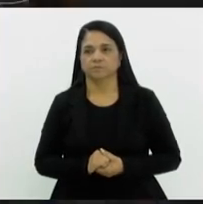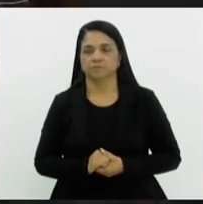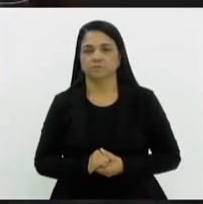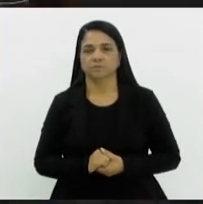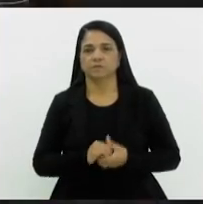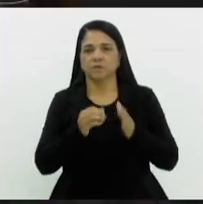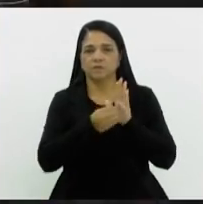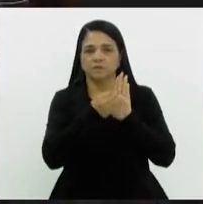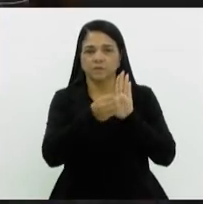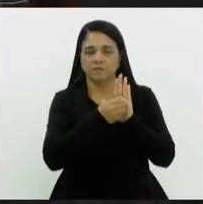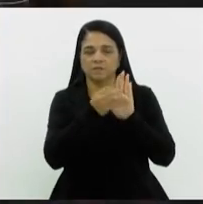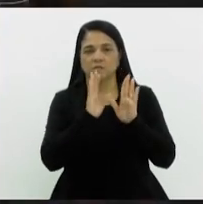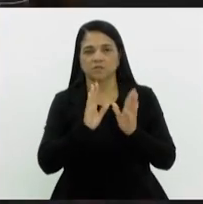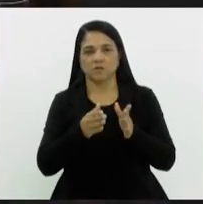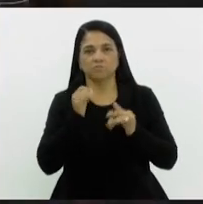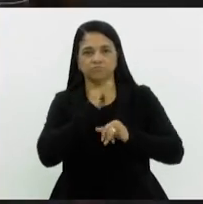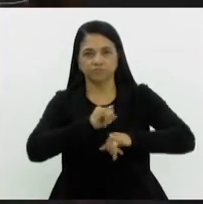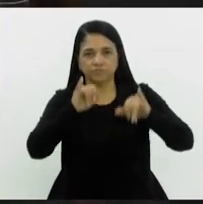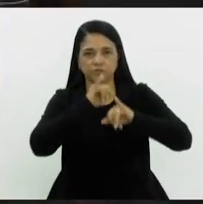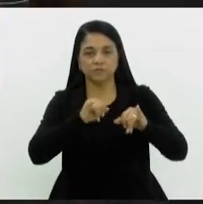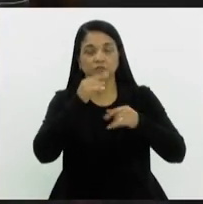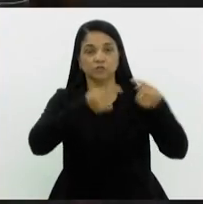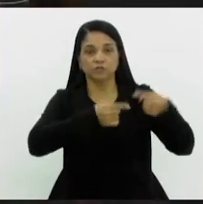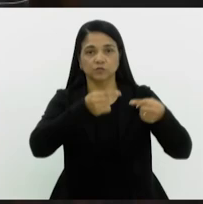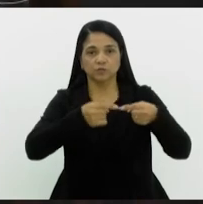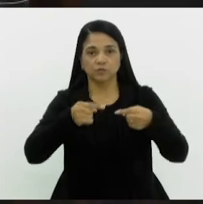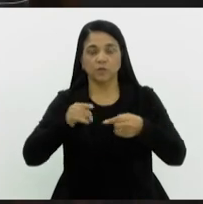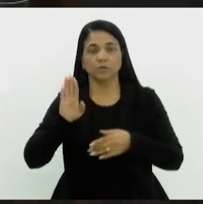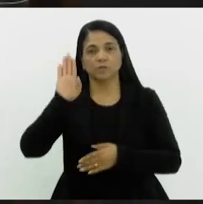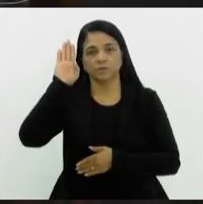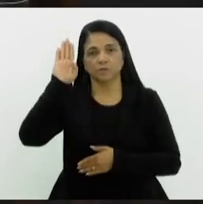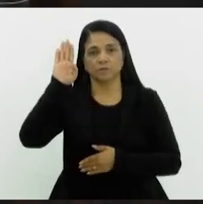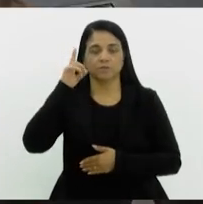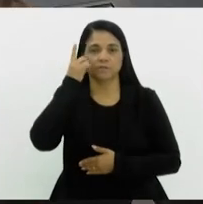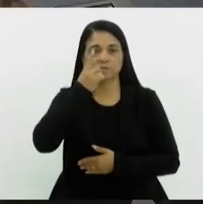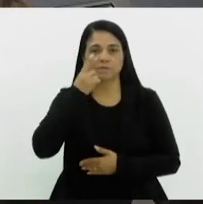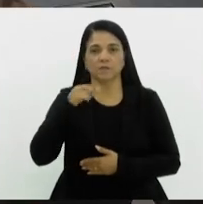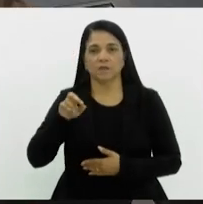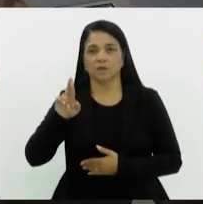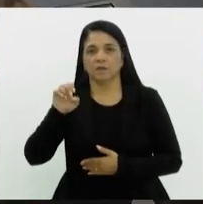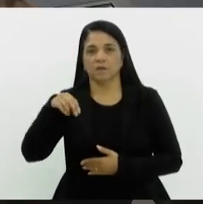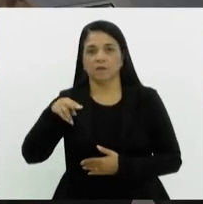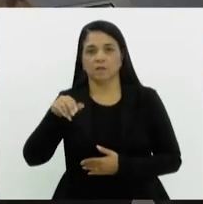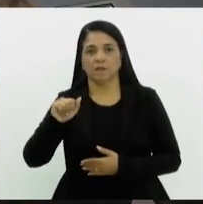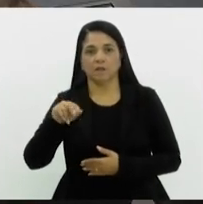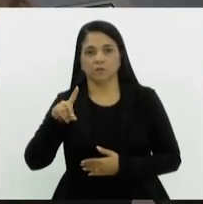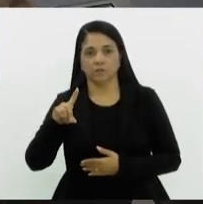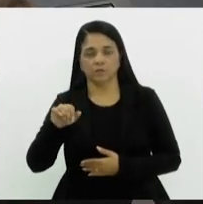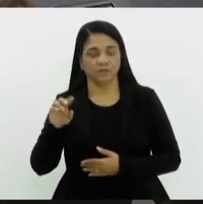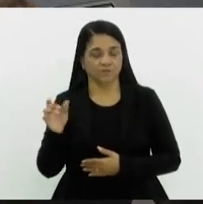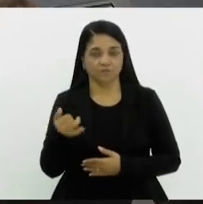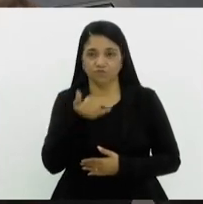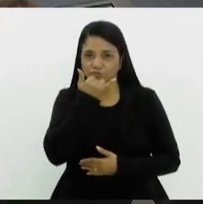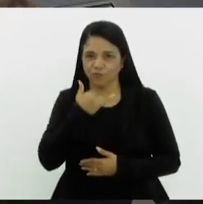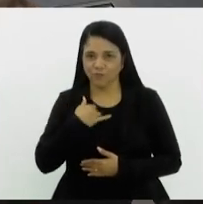Com os pareceres emitidos, em discussão, para discutir o deputado Renato Cozzolino. Vinícius Cozzolino.